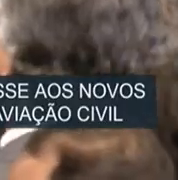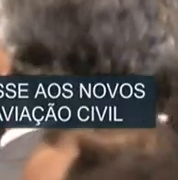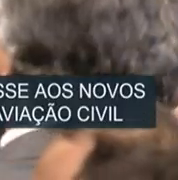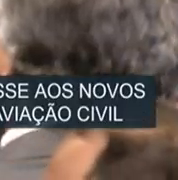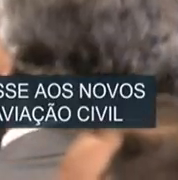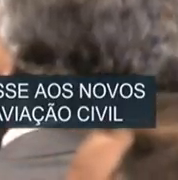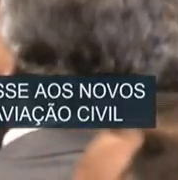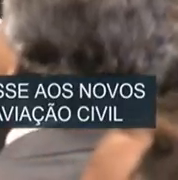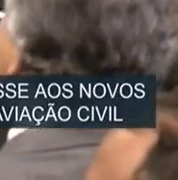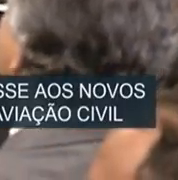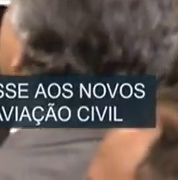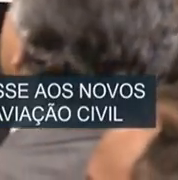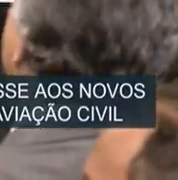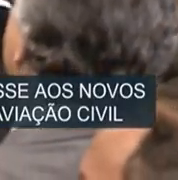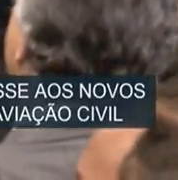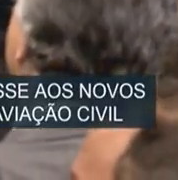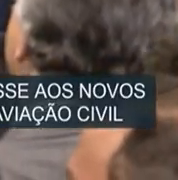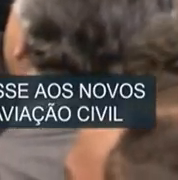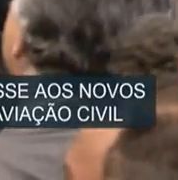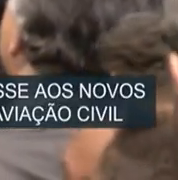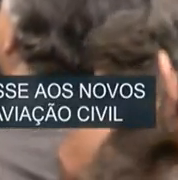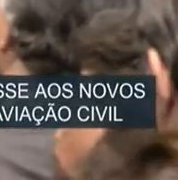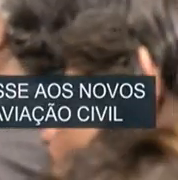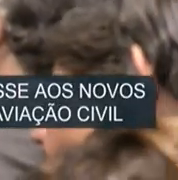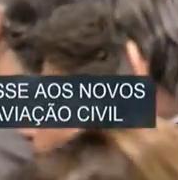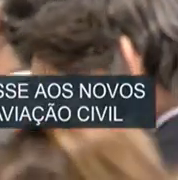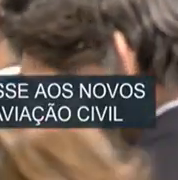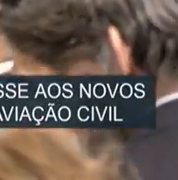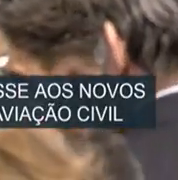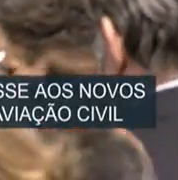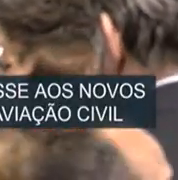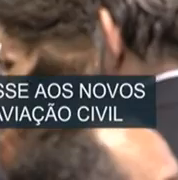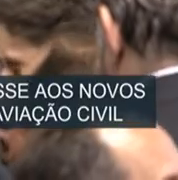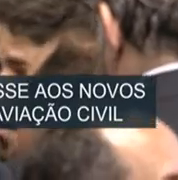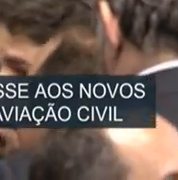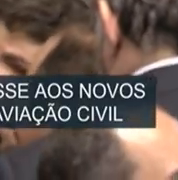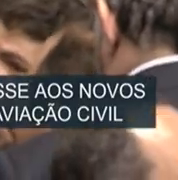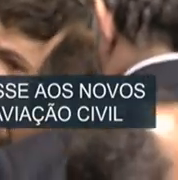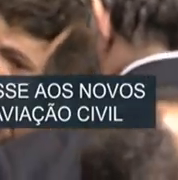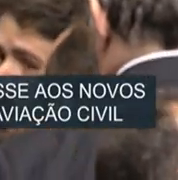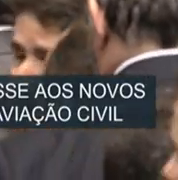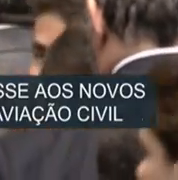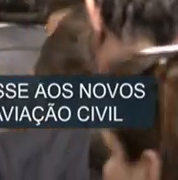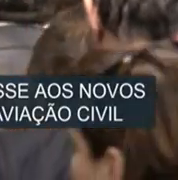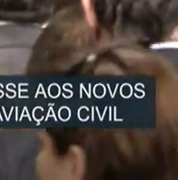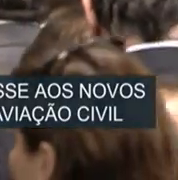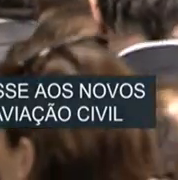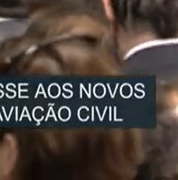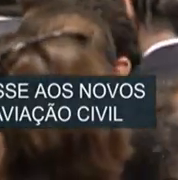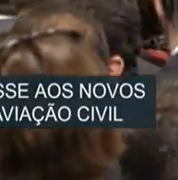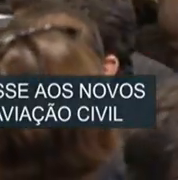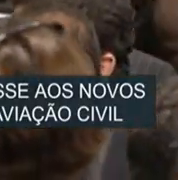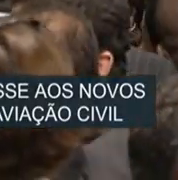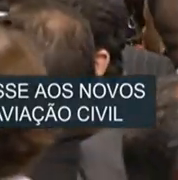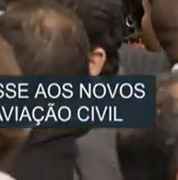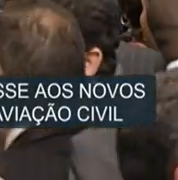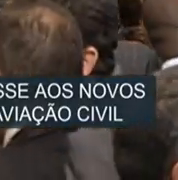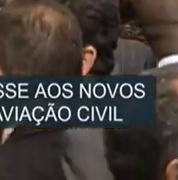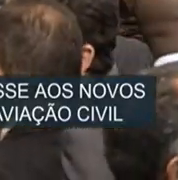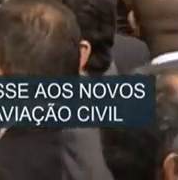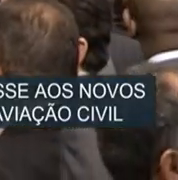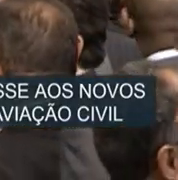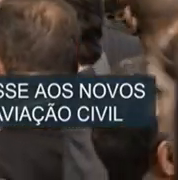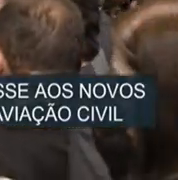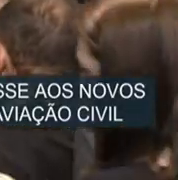este sábado porque a presidenta de rsef vai a Roma participar da missa que vai